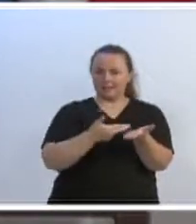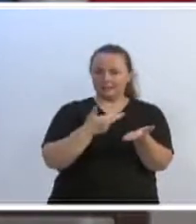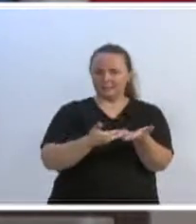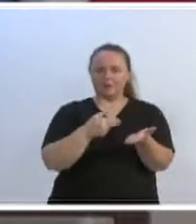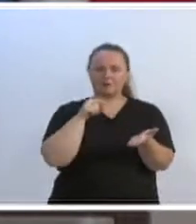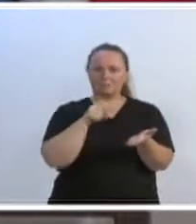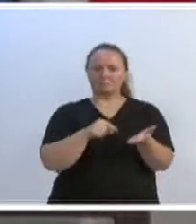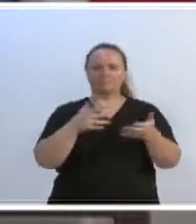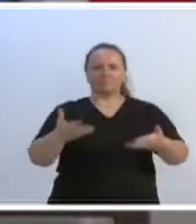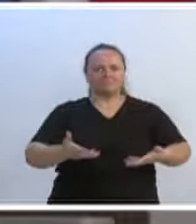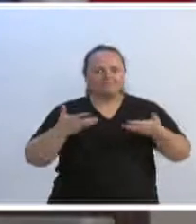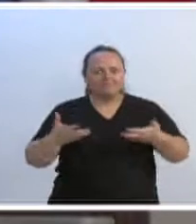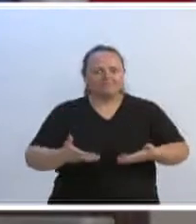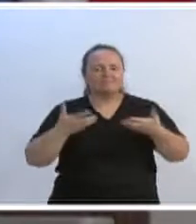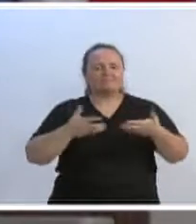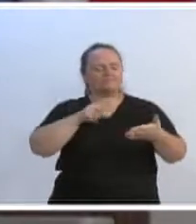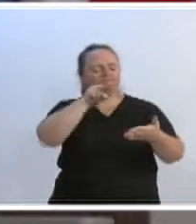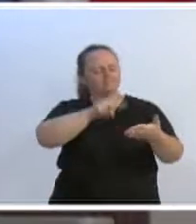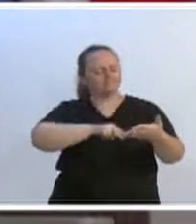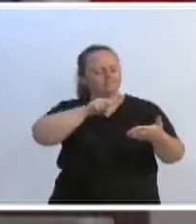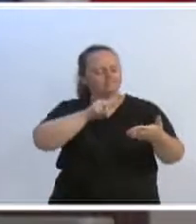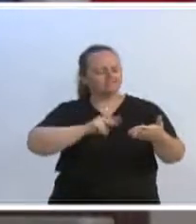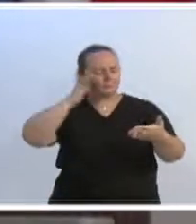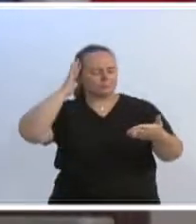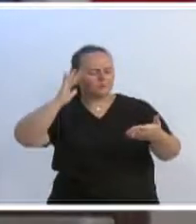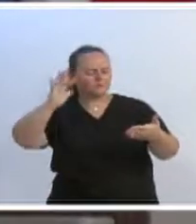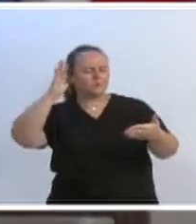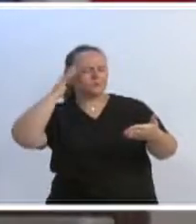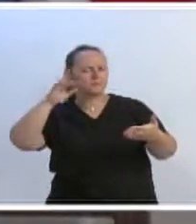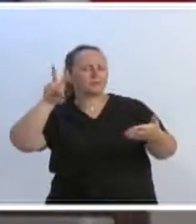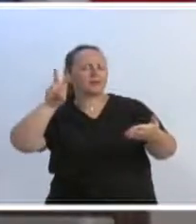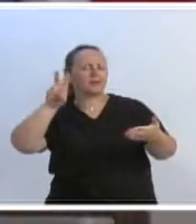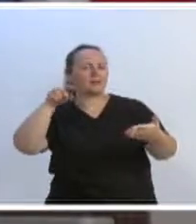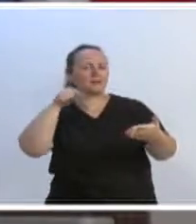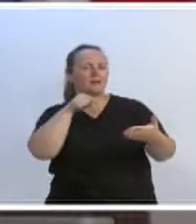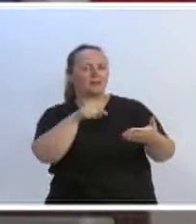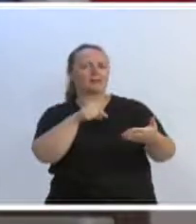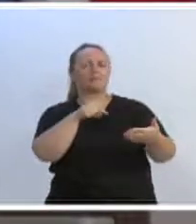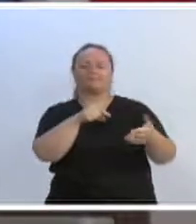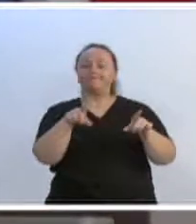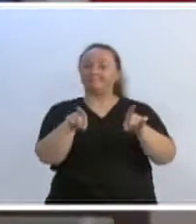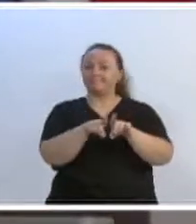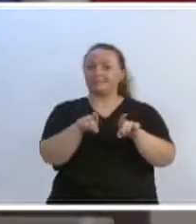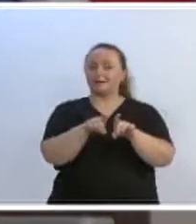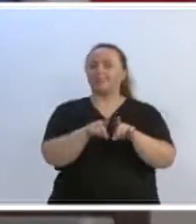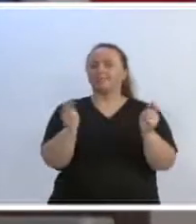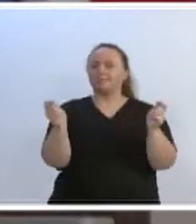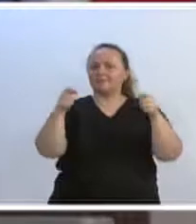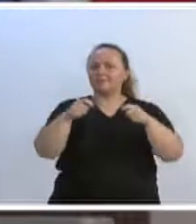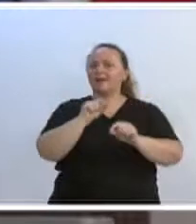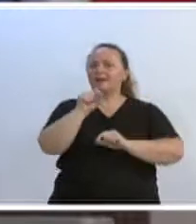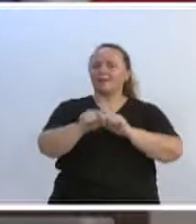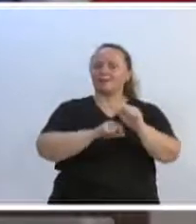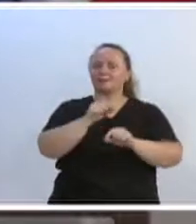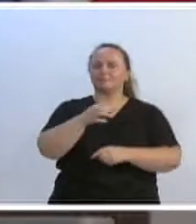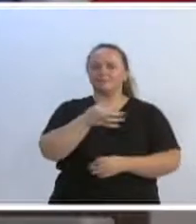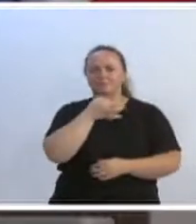Sua vitalidade é fruto de muita perseverança, de cooperação, elaboração